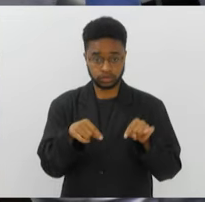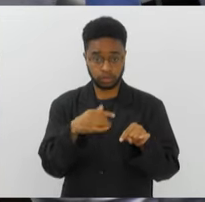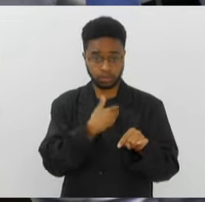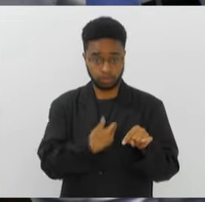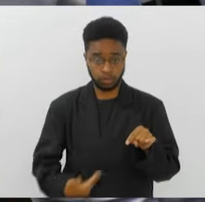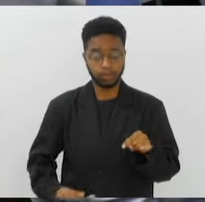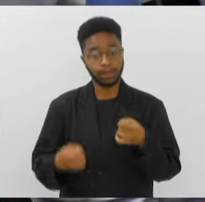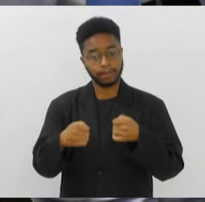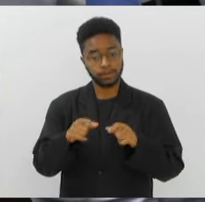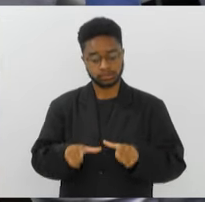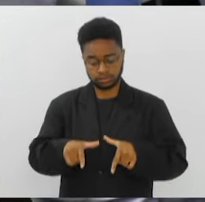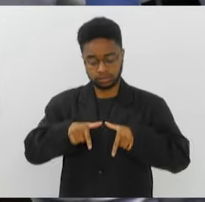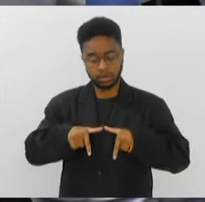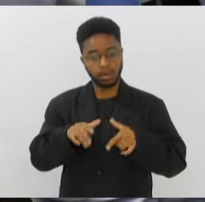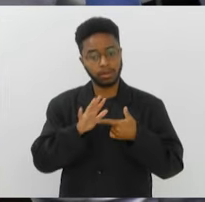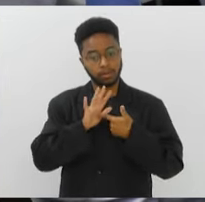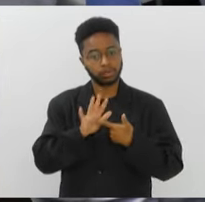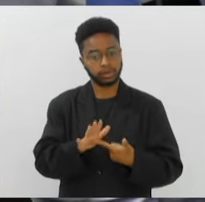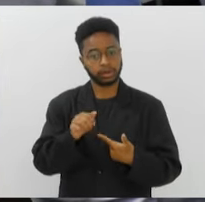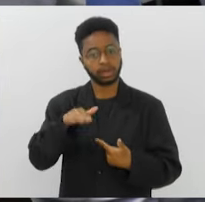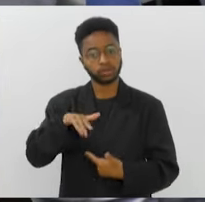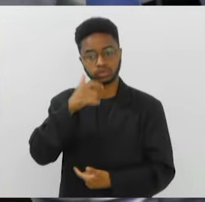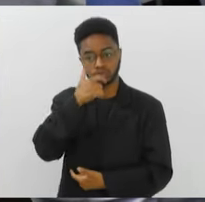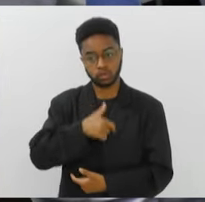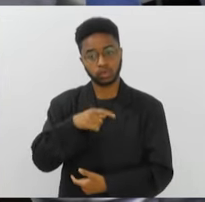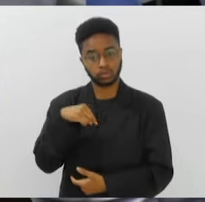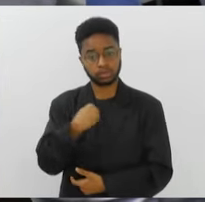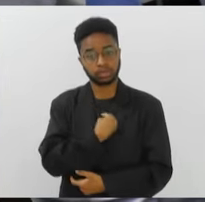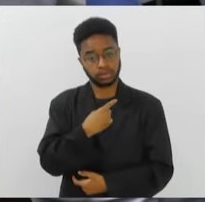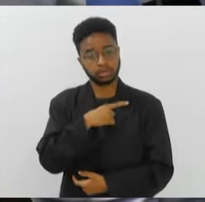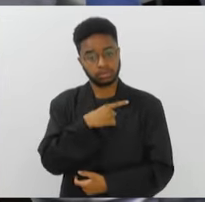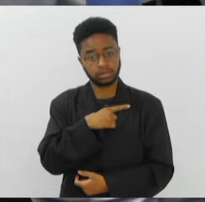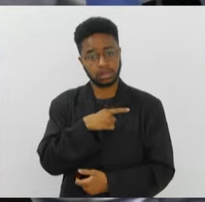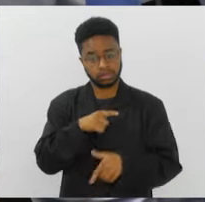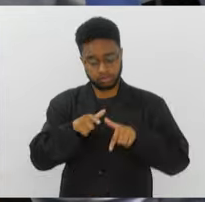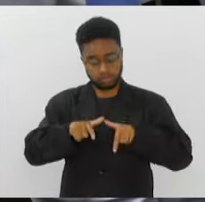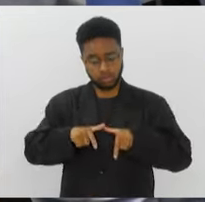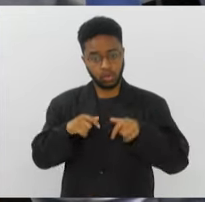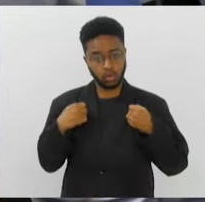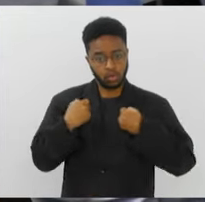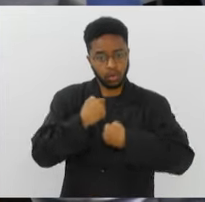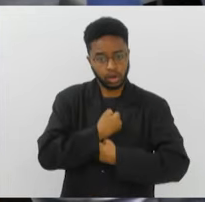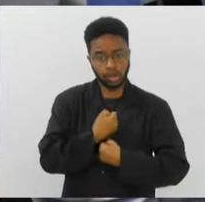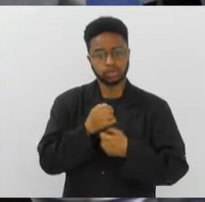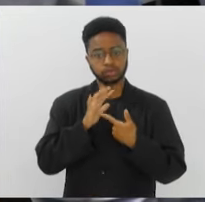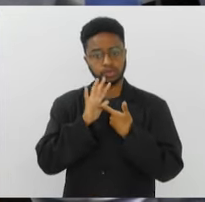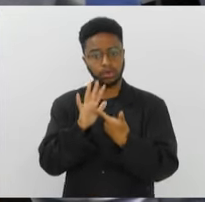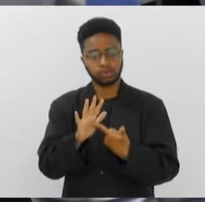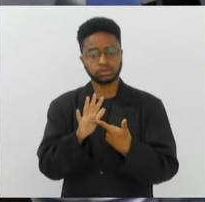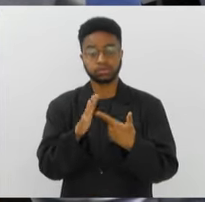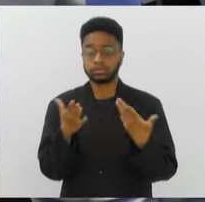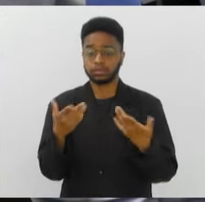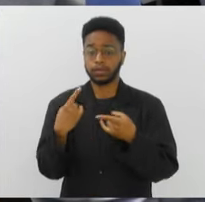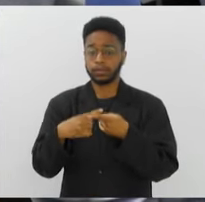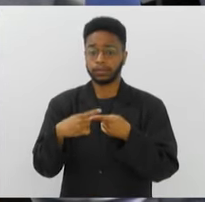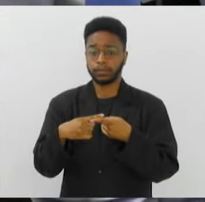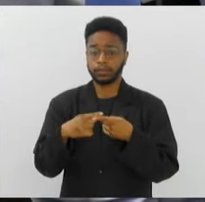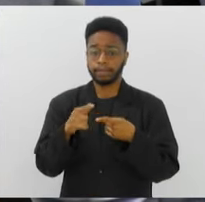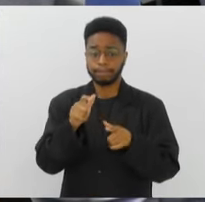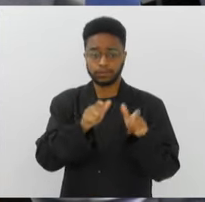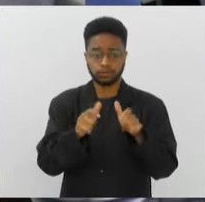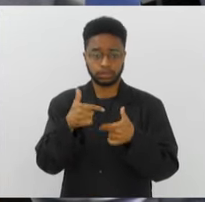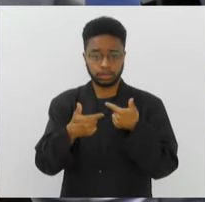devidamente identificado. Nós estamos identificados nas nossas fiscalizações, com colete, com nome. Por que um agente público da prefeitura não tem